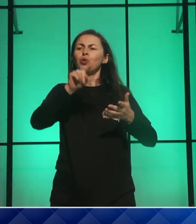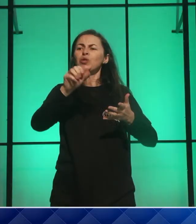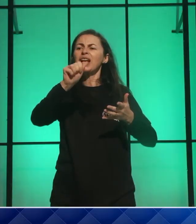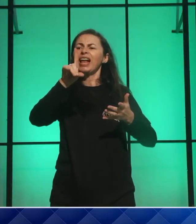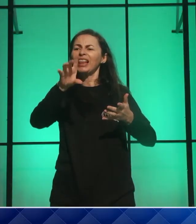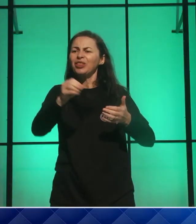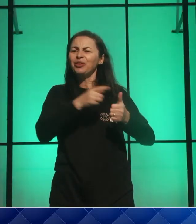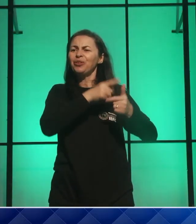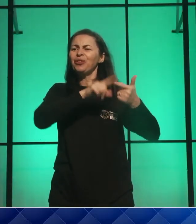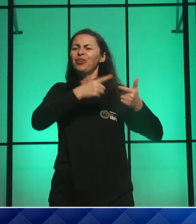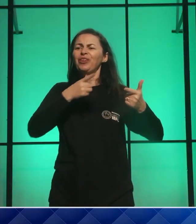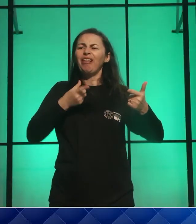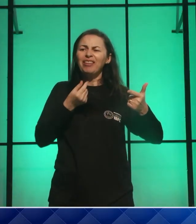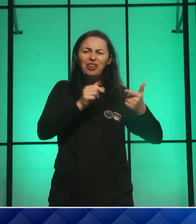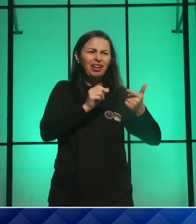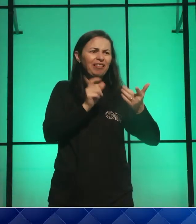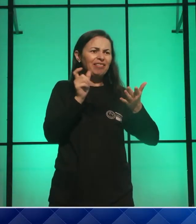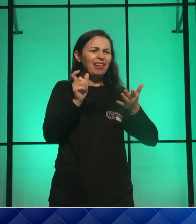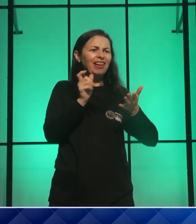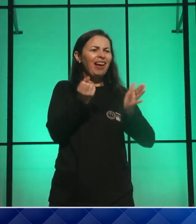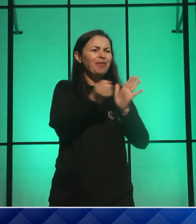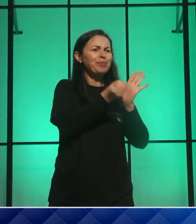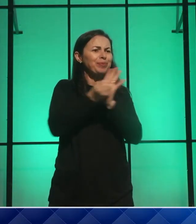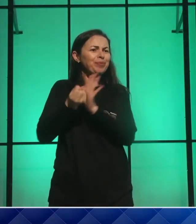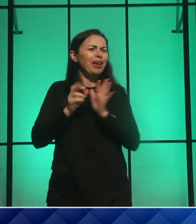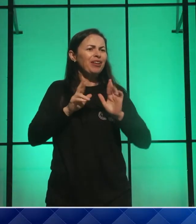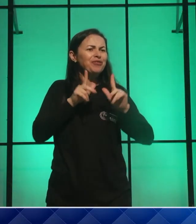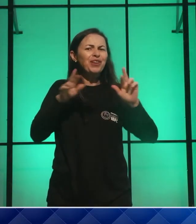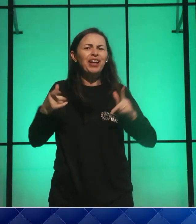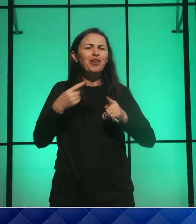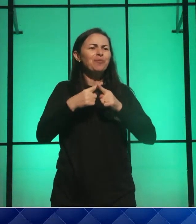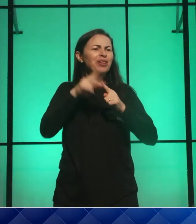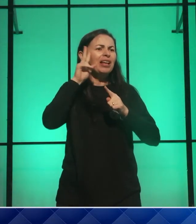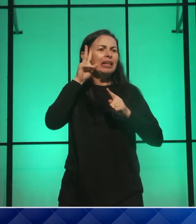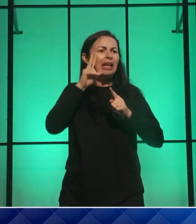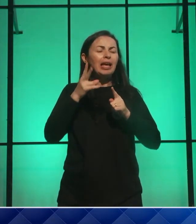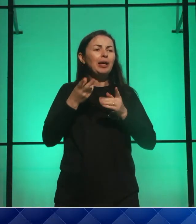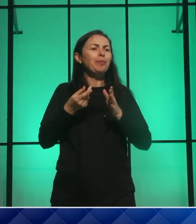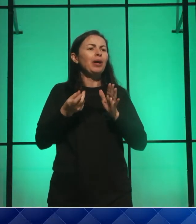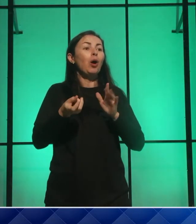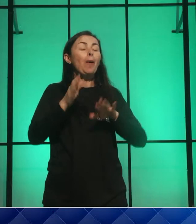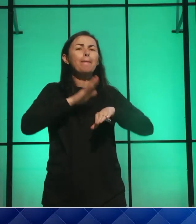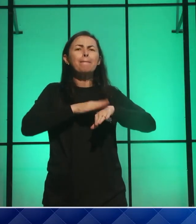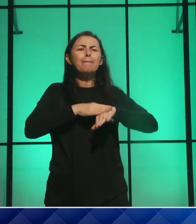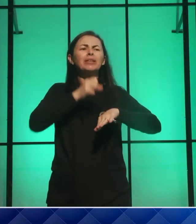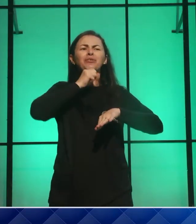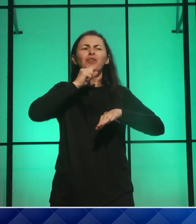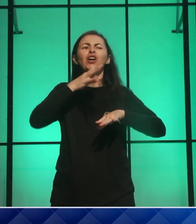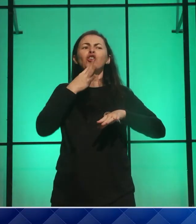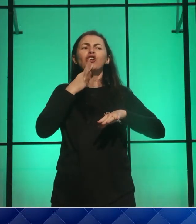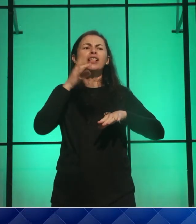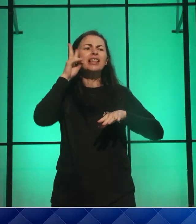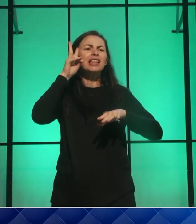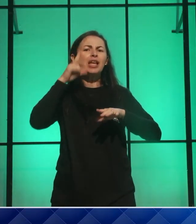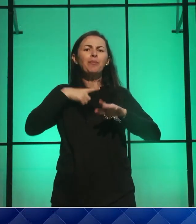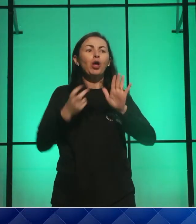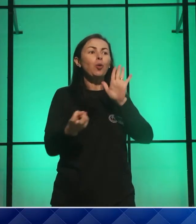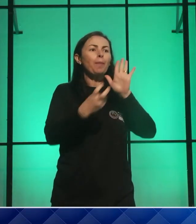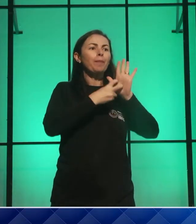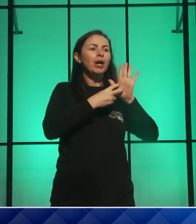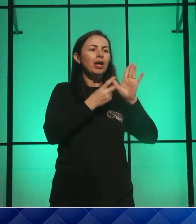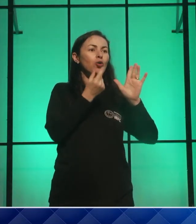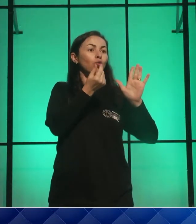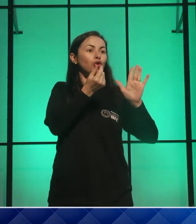Os mais antigos já viveram. Que o seu dinheiro lá no banco foi preso, confiscado. Eu me lembro que quando assisti